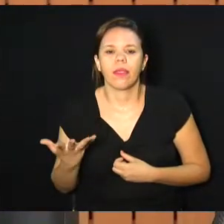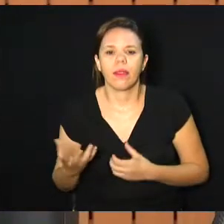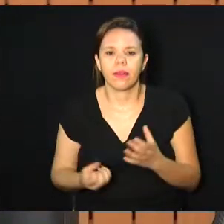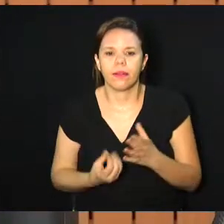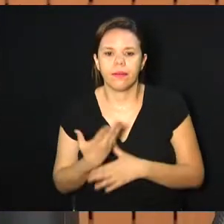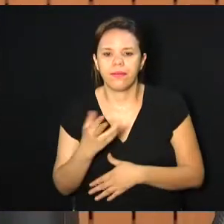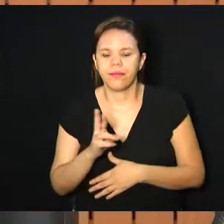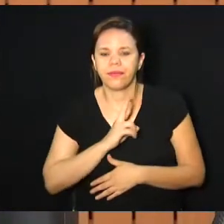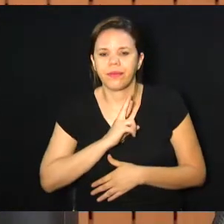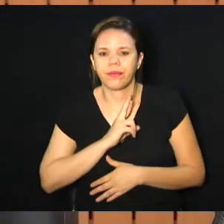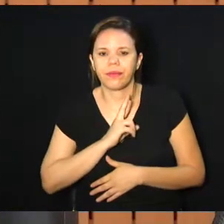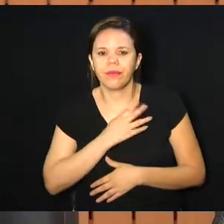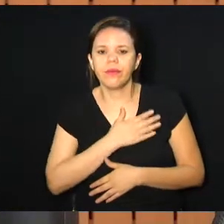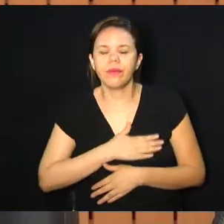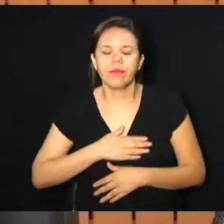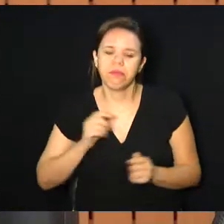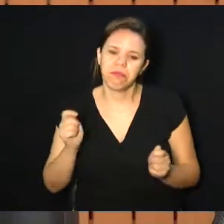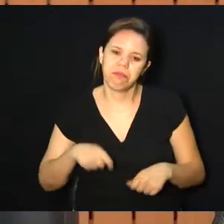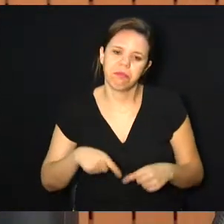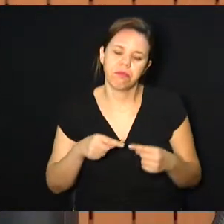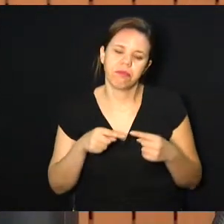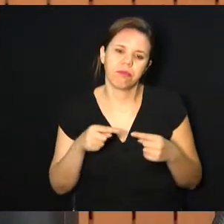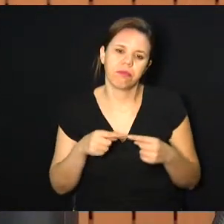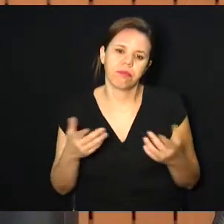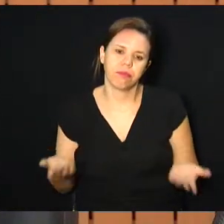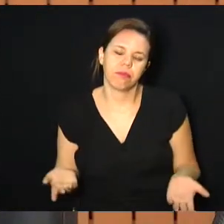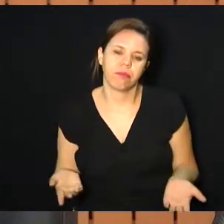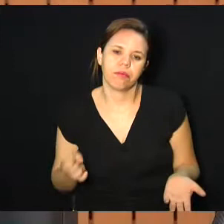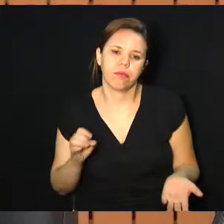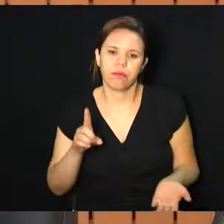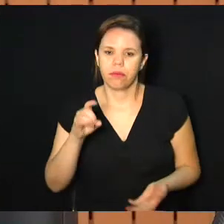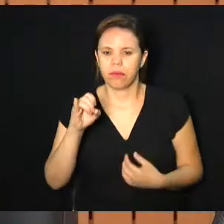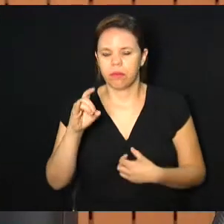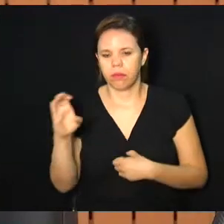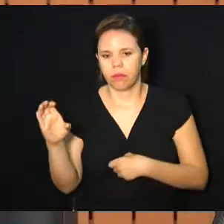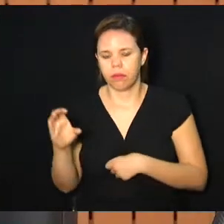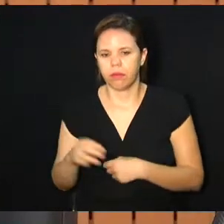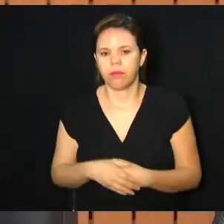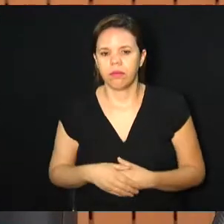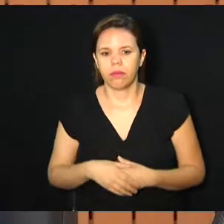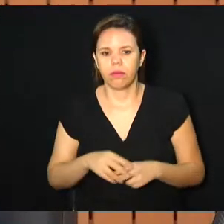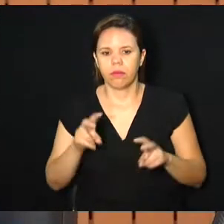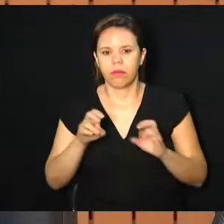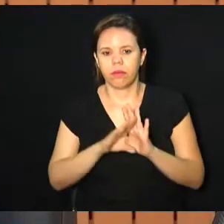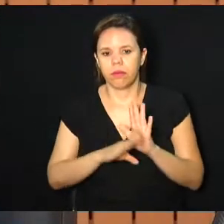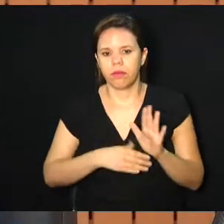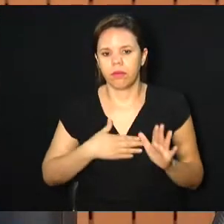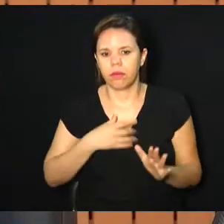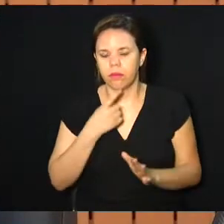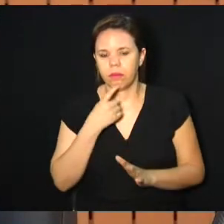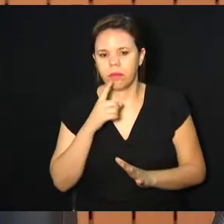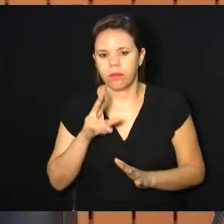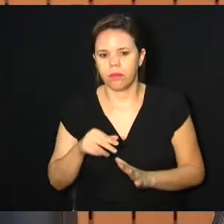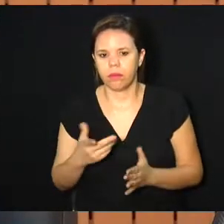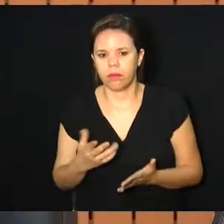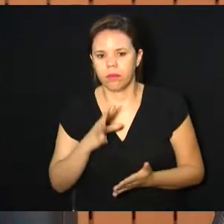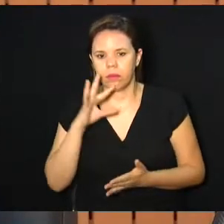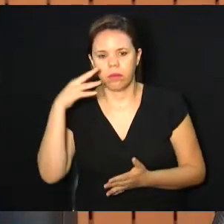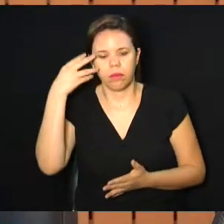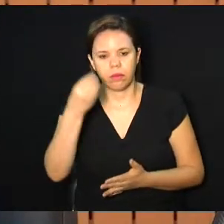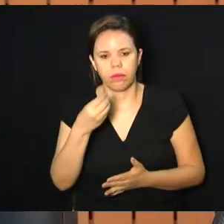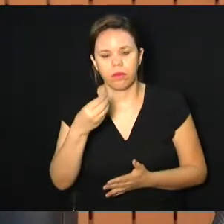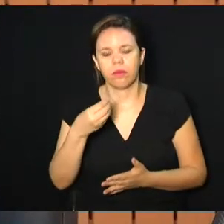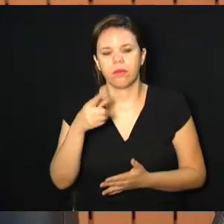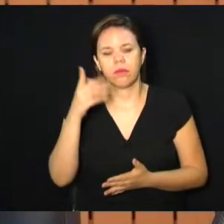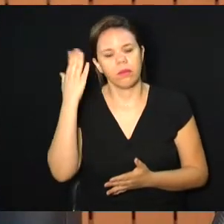vieram respostas satisfatórias, se o IDEC Minha Campinas tem conhecimento desses estudos